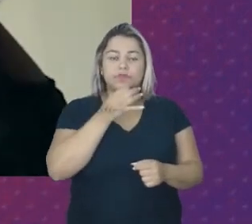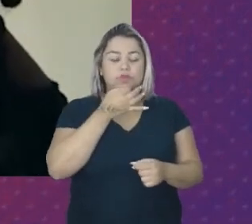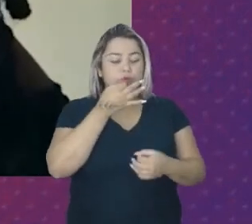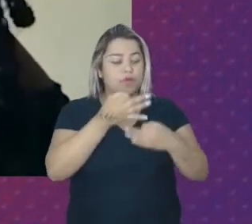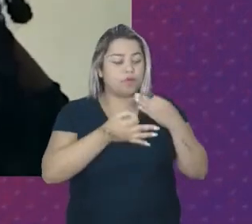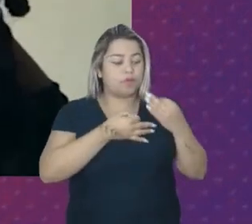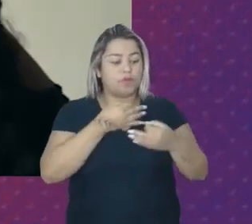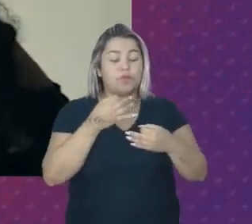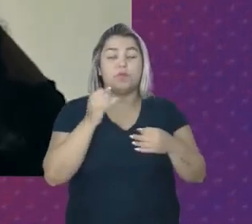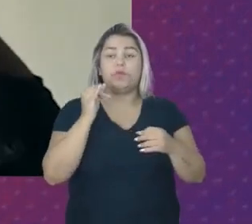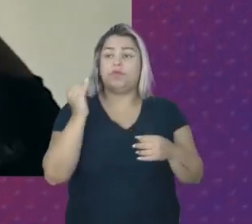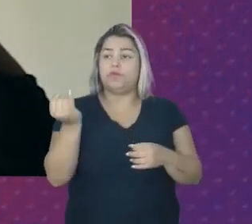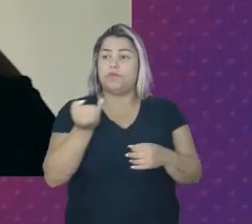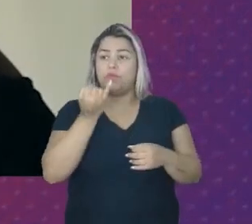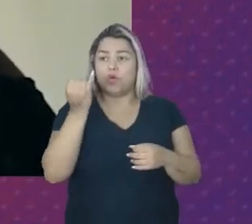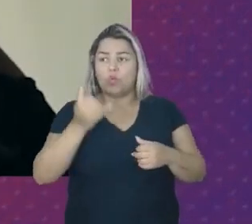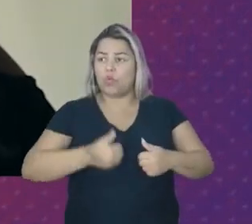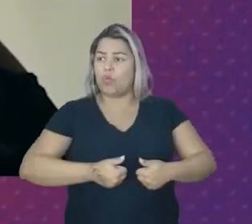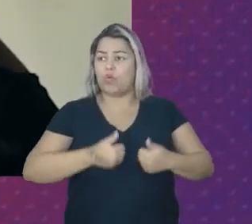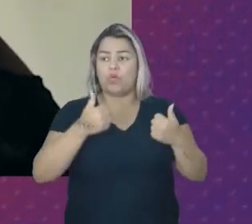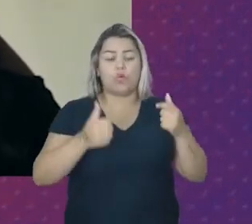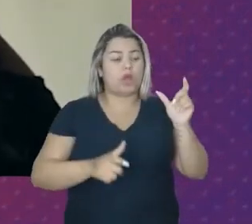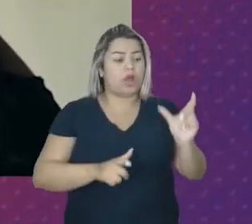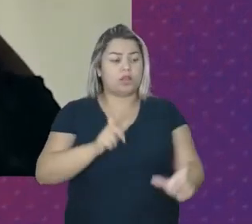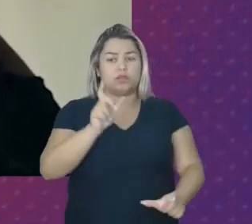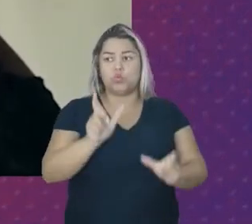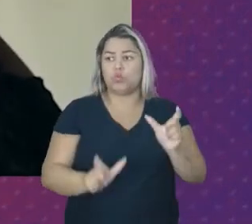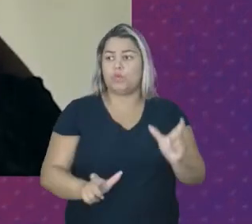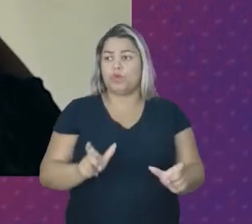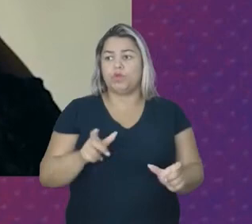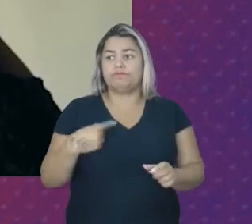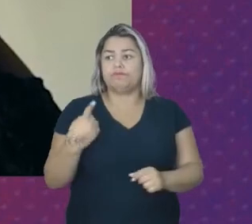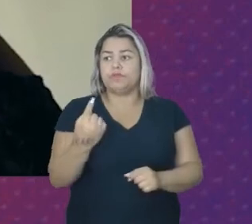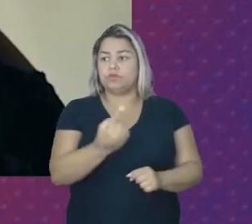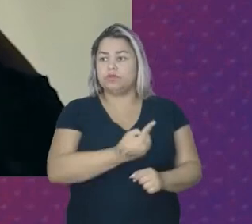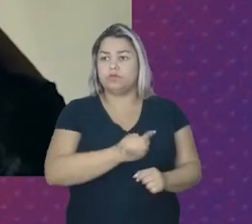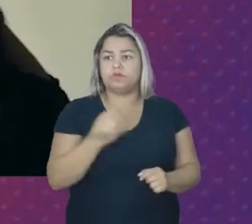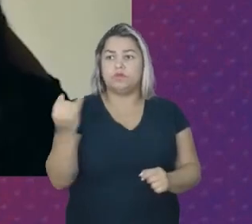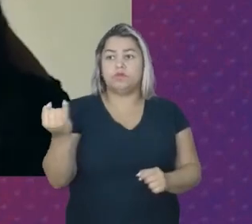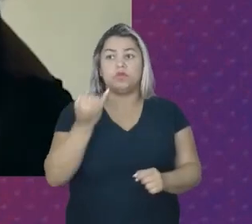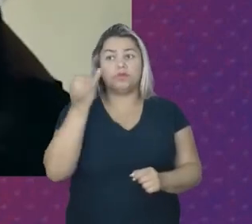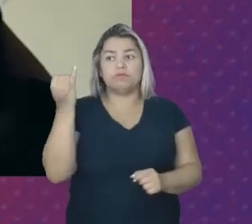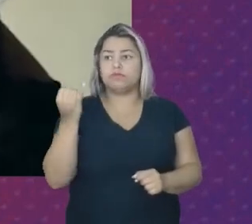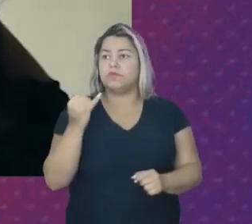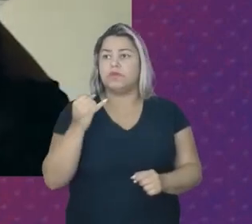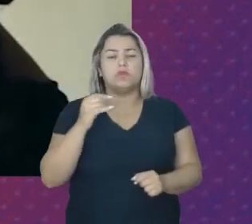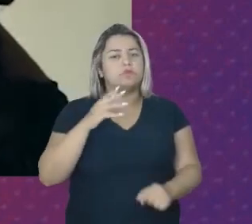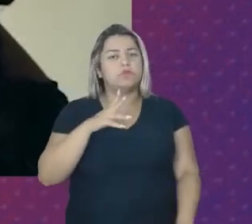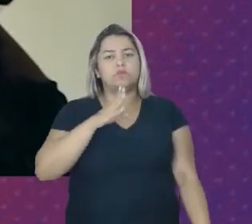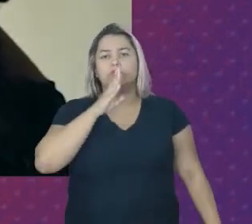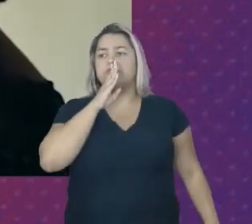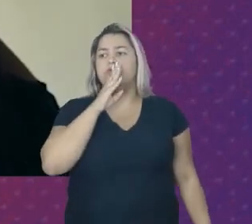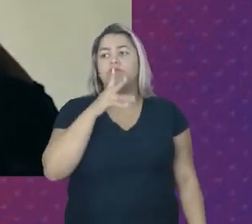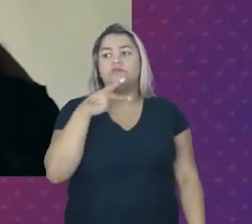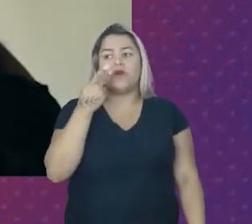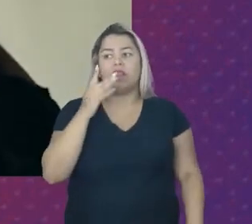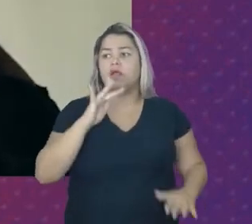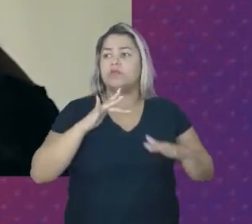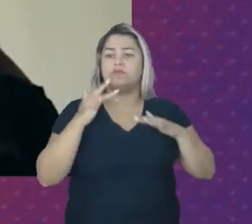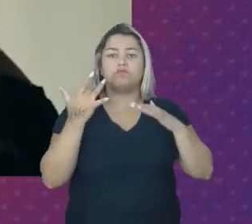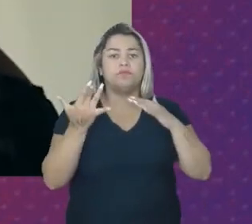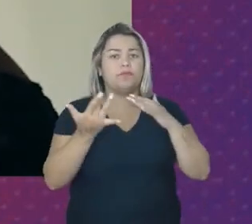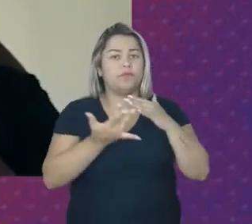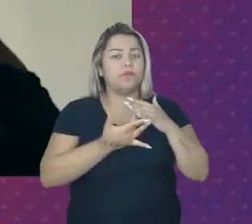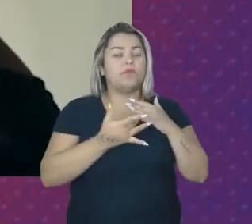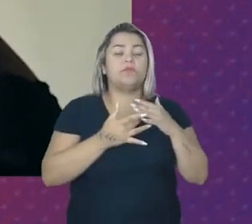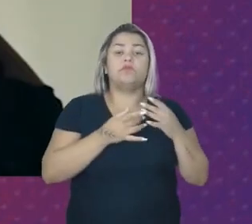opinião é muito qualificada, cada uma de nós, mulheres que ocupamos esses espaços. Então, não deixe de falar disso nas suas redes. Não